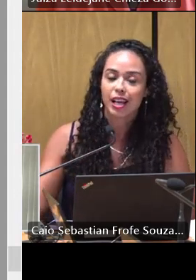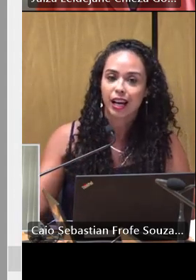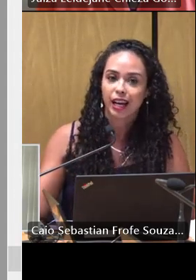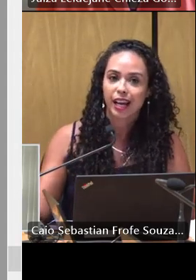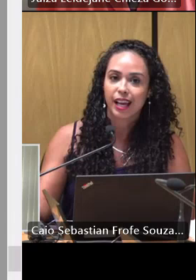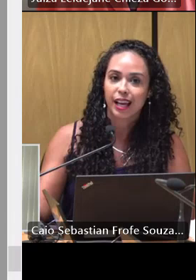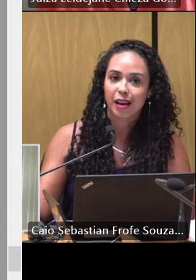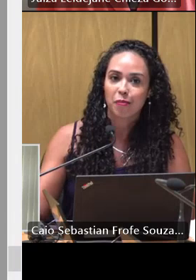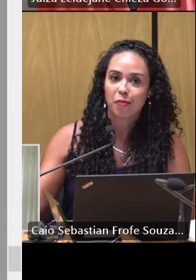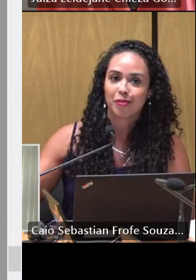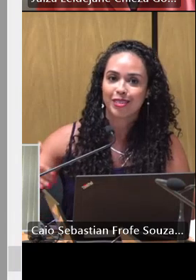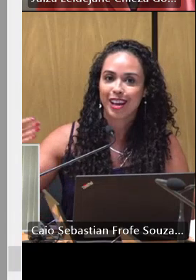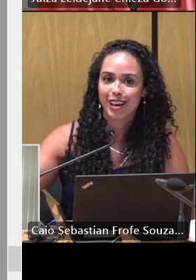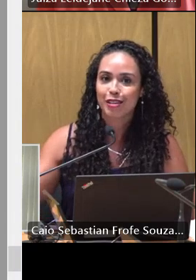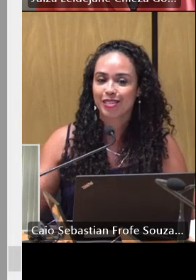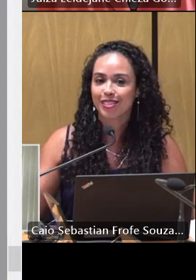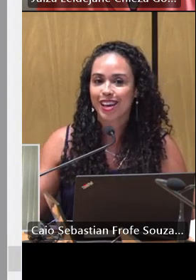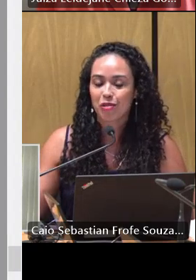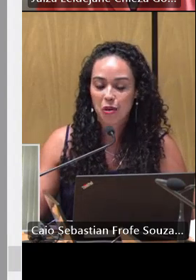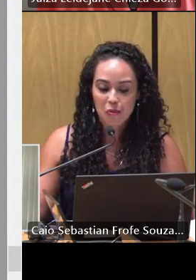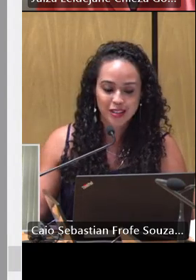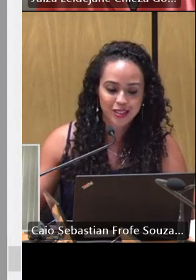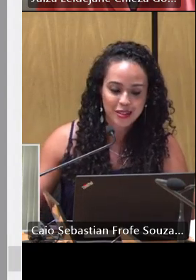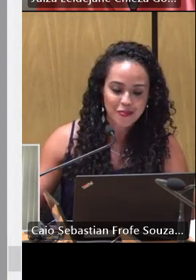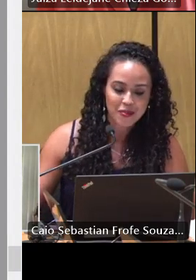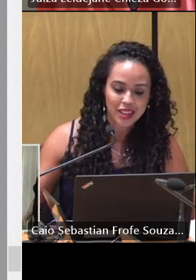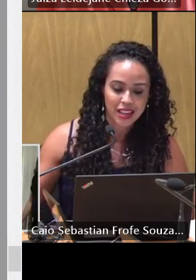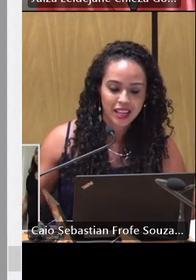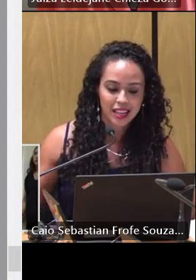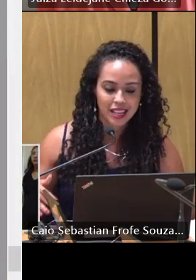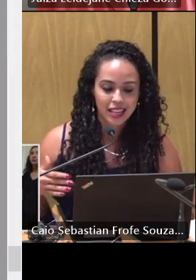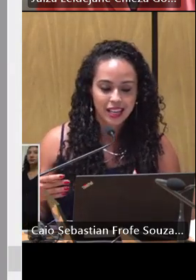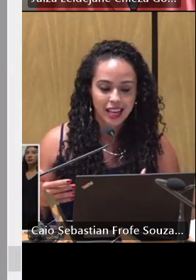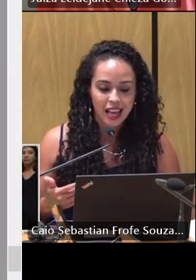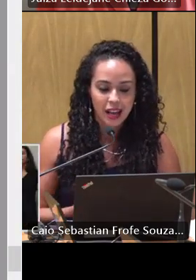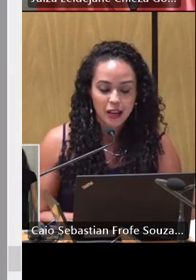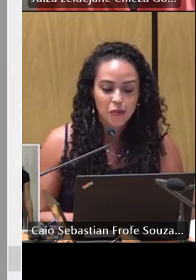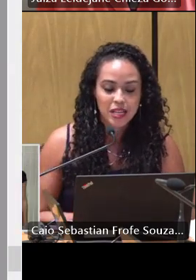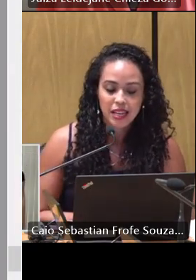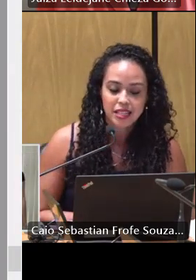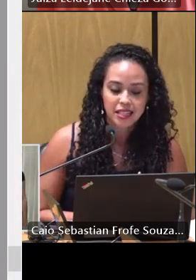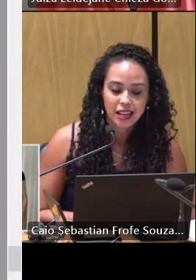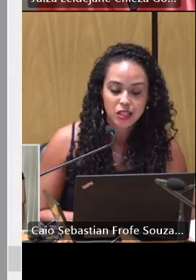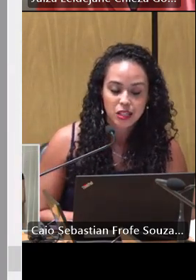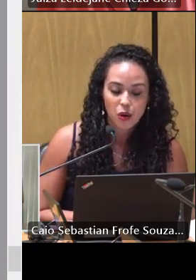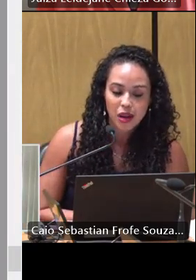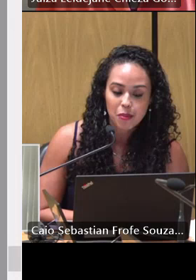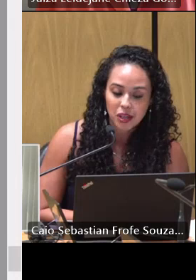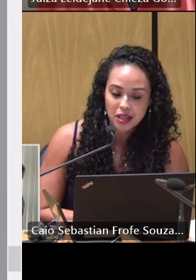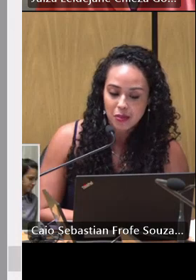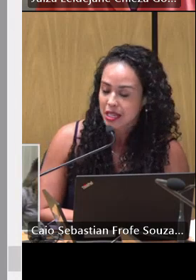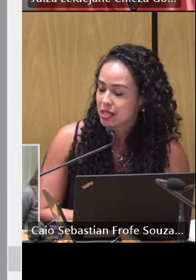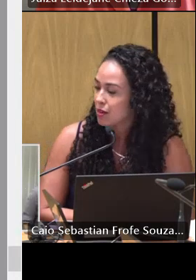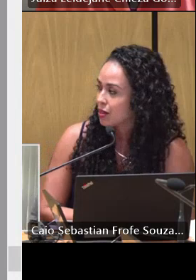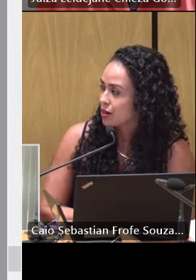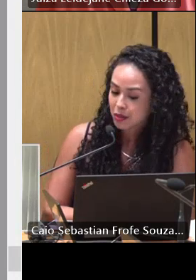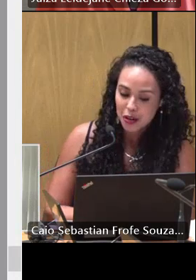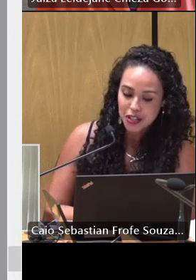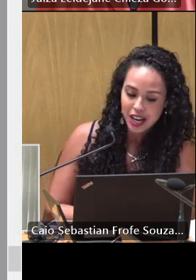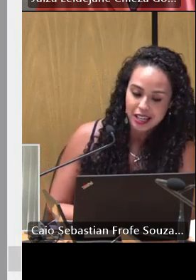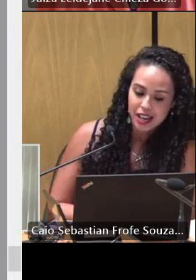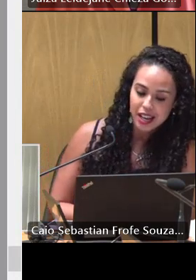Eh naem atualmente né e e eu pensei assim a como é importante a participação aqui